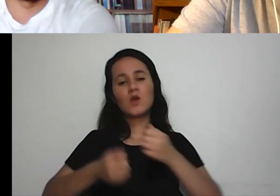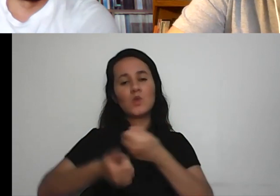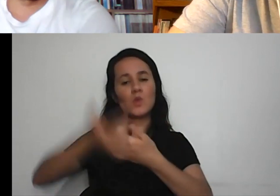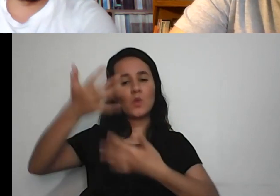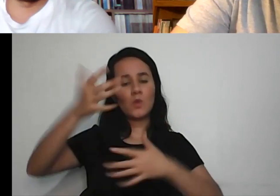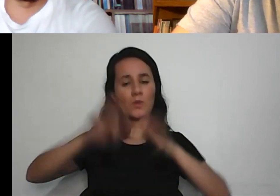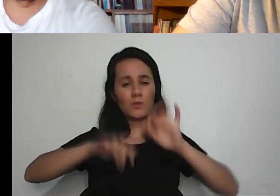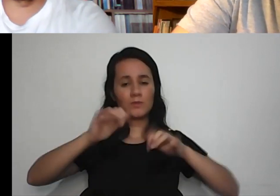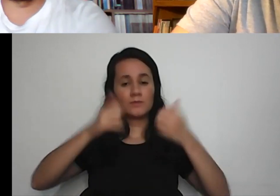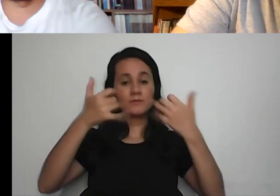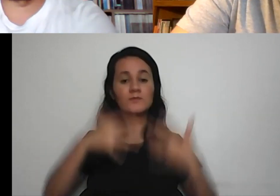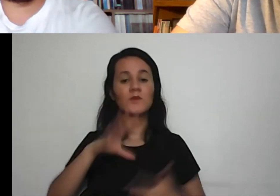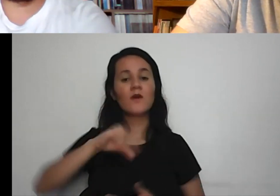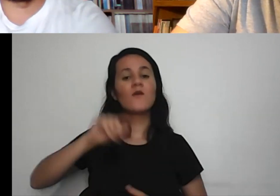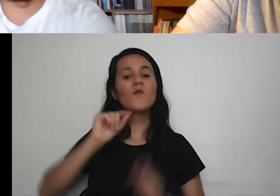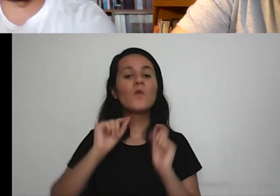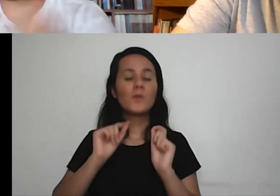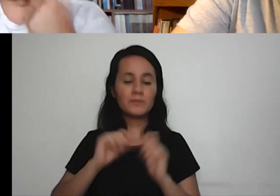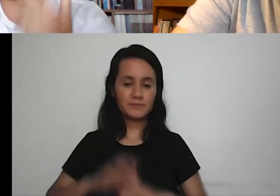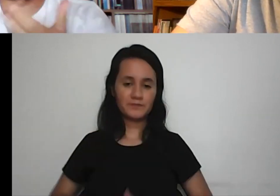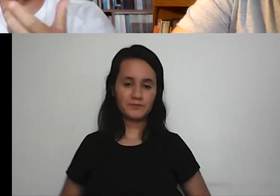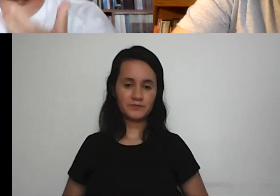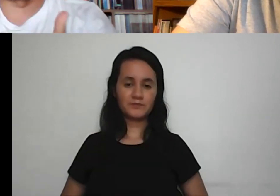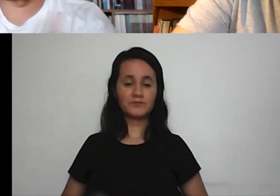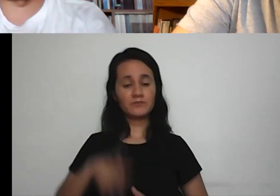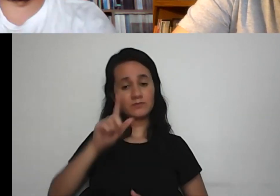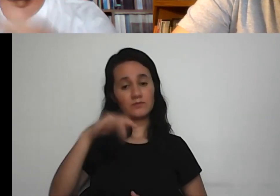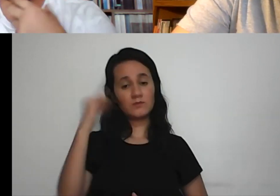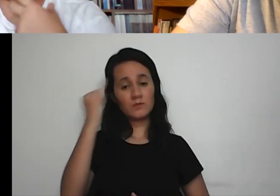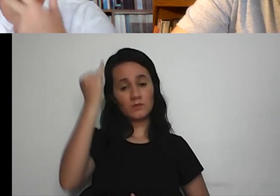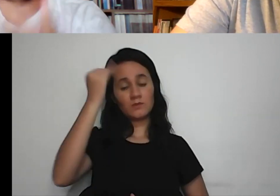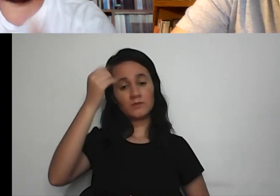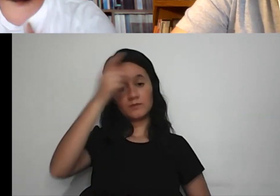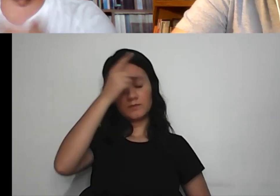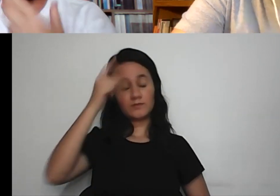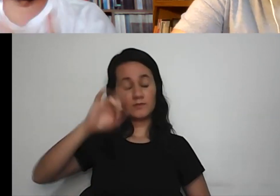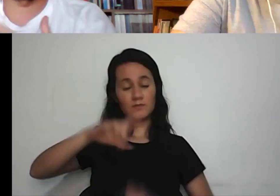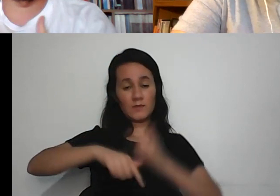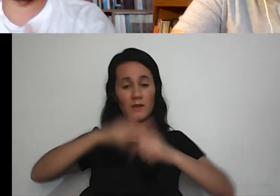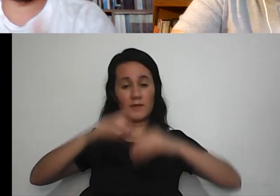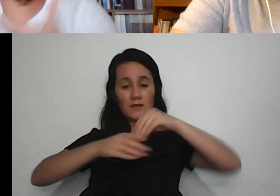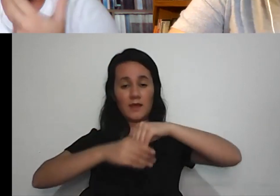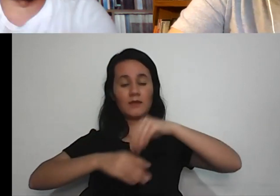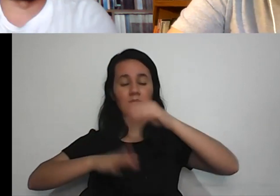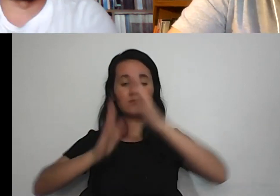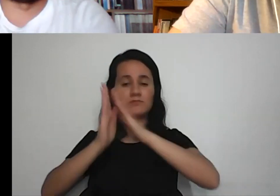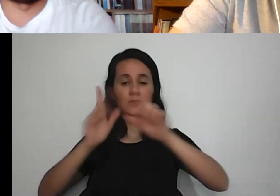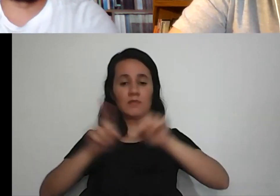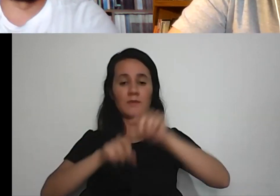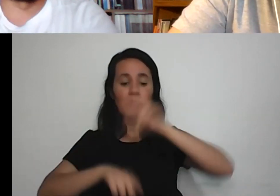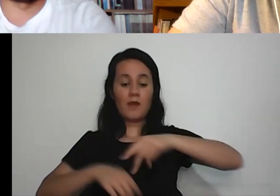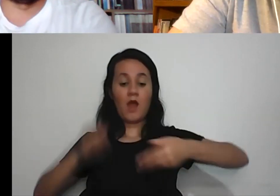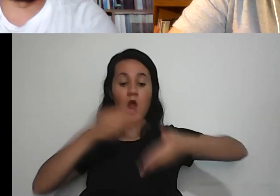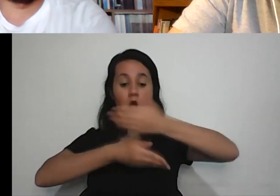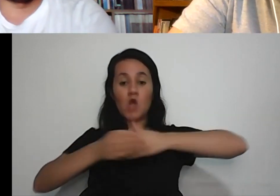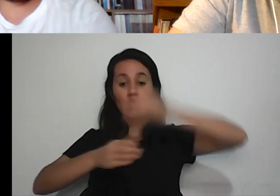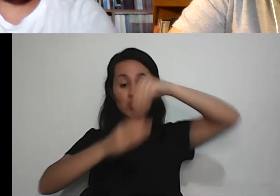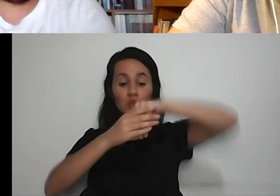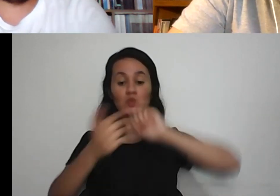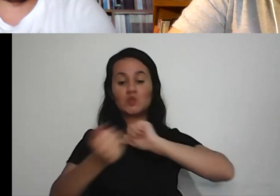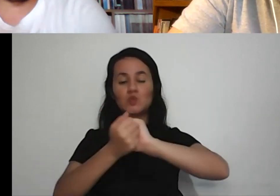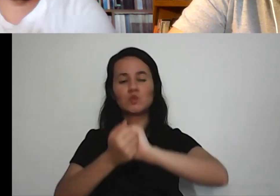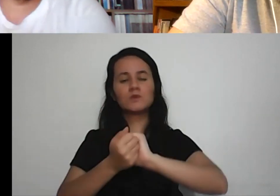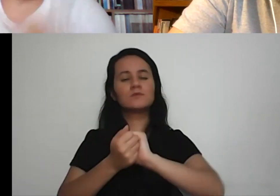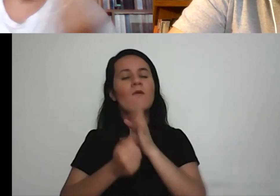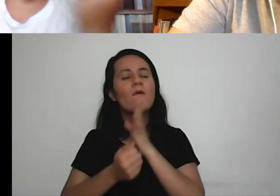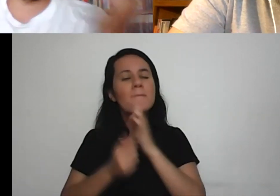comentário falando disso, né, de como é importante que os bibliotecários, os professores, eles estejam envolvidos com os livros, para que